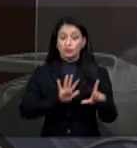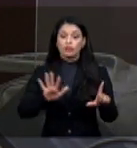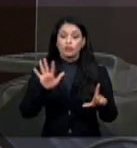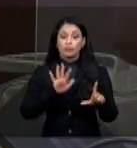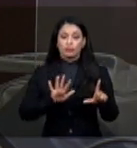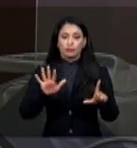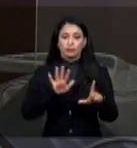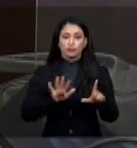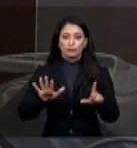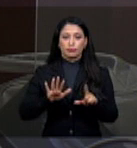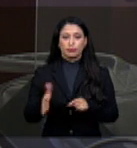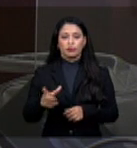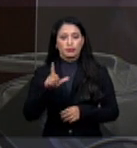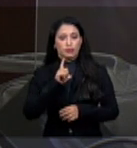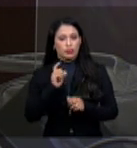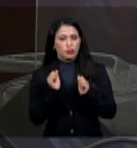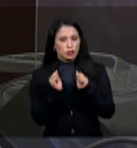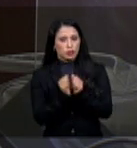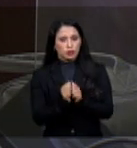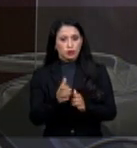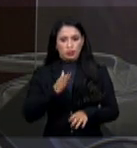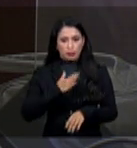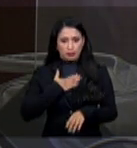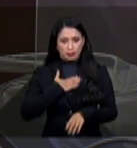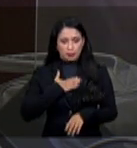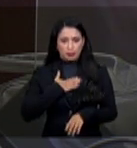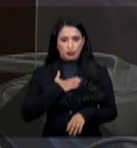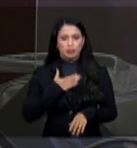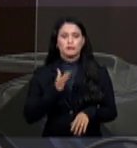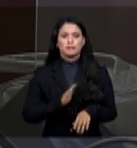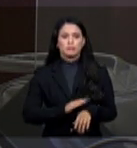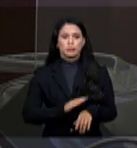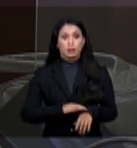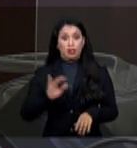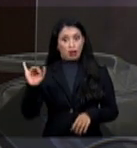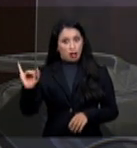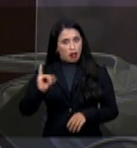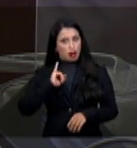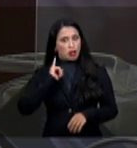2 penas azuis e uma vermelha. Óculos de armação